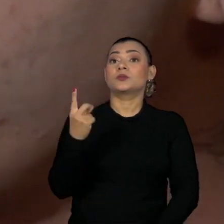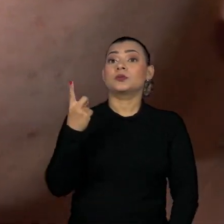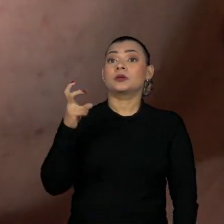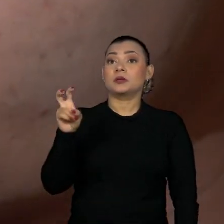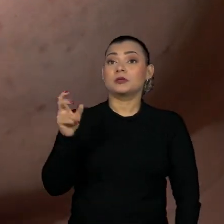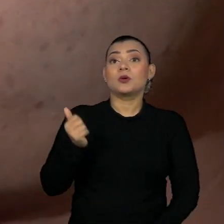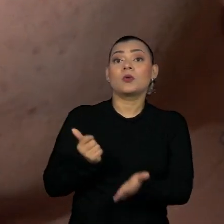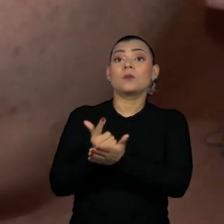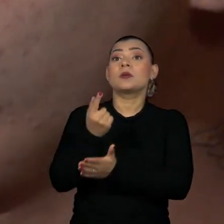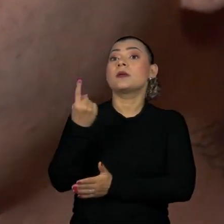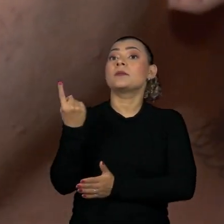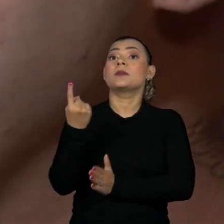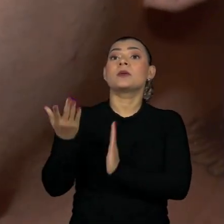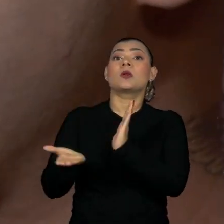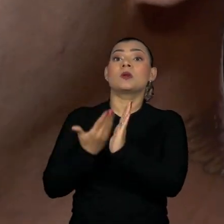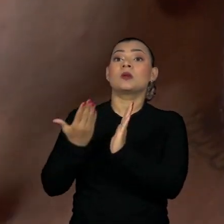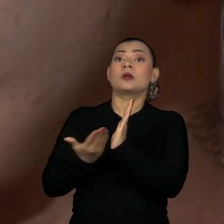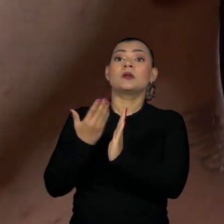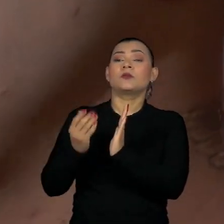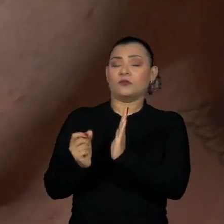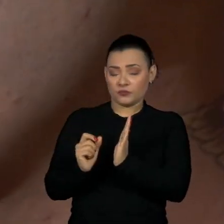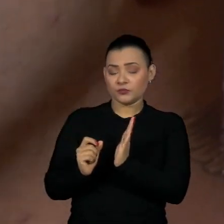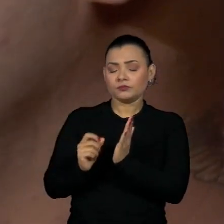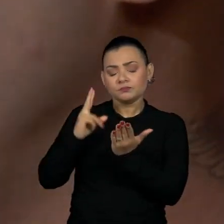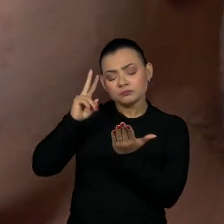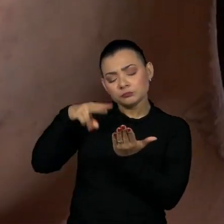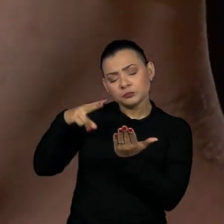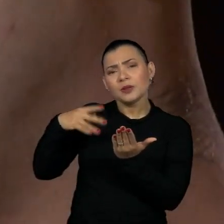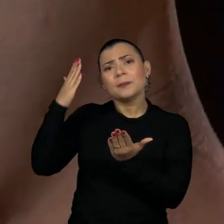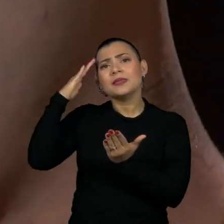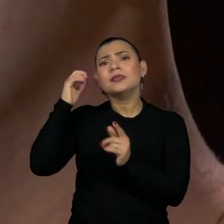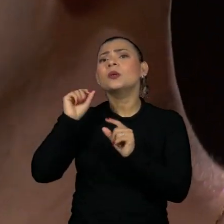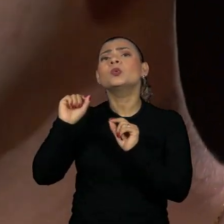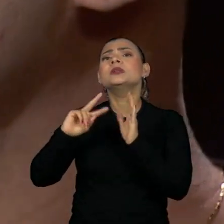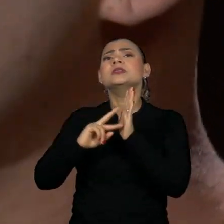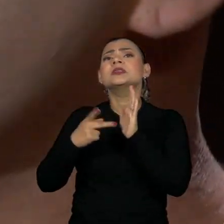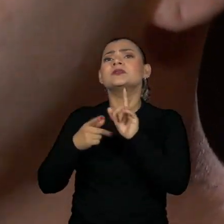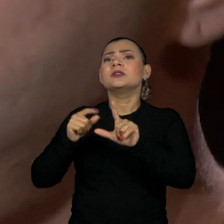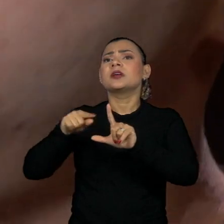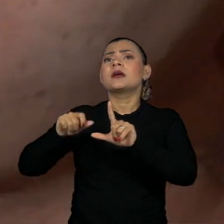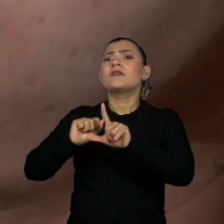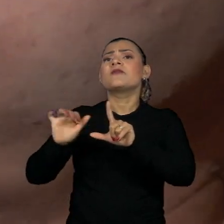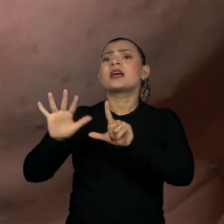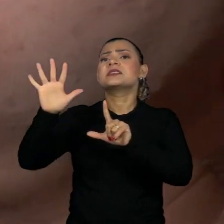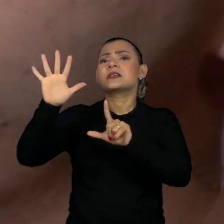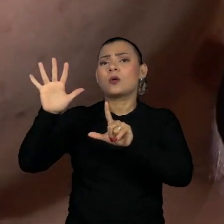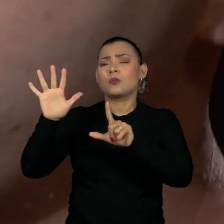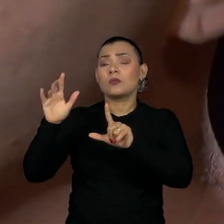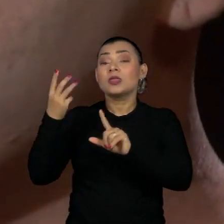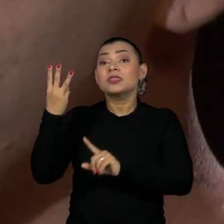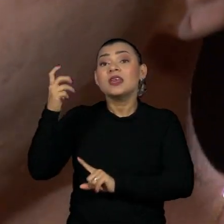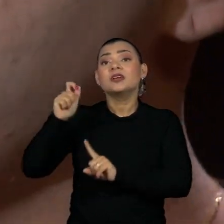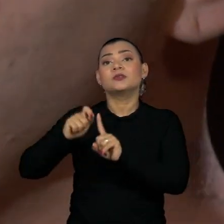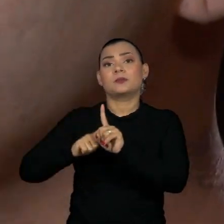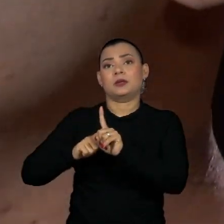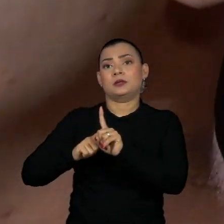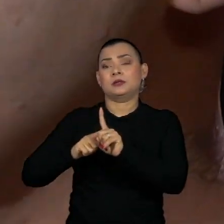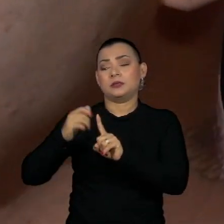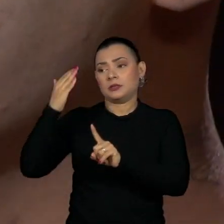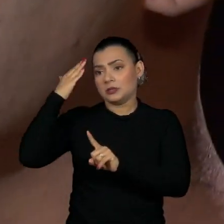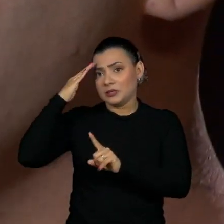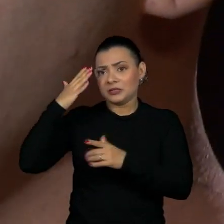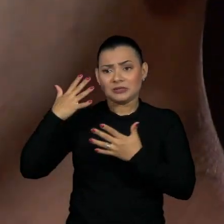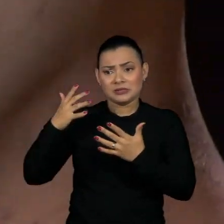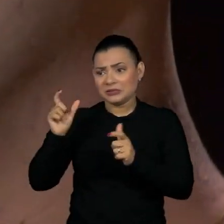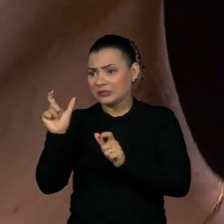primeiro livro sobre o Tesouro Direto. Para eu entender o que era inflação, eu demorei uns 3 meses para entender. Sei. Que estava 100% em